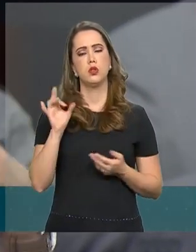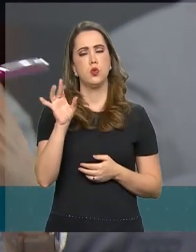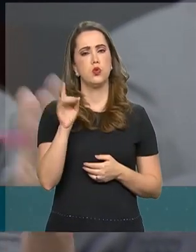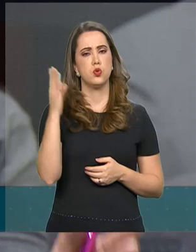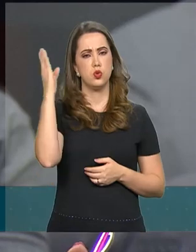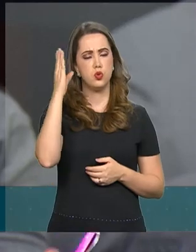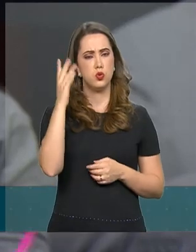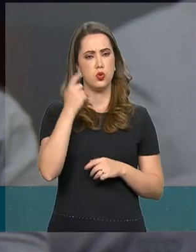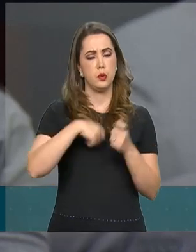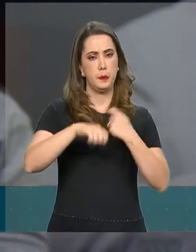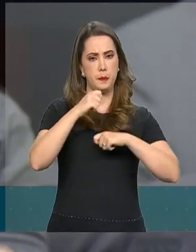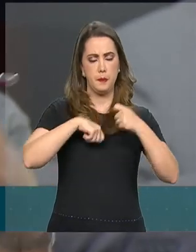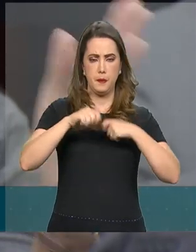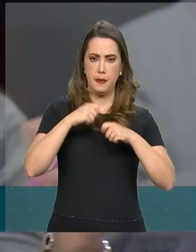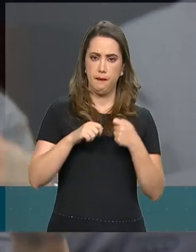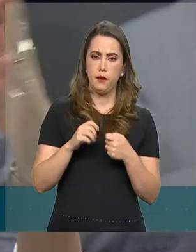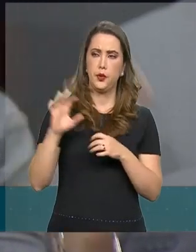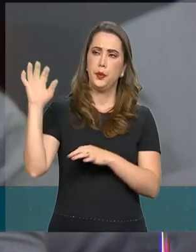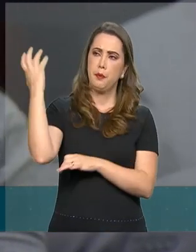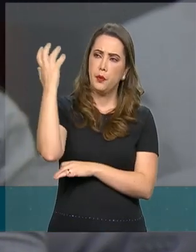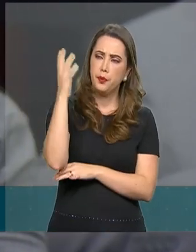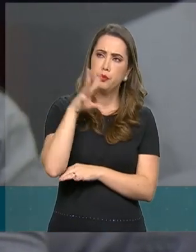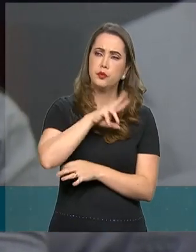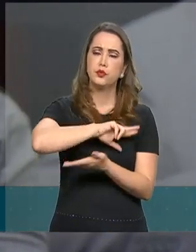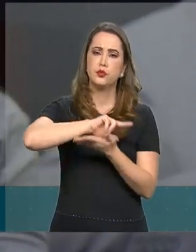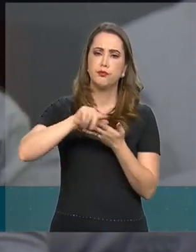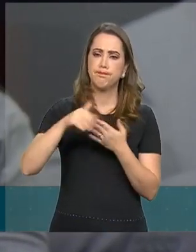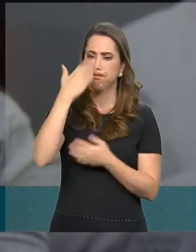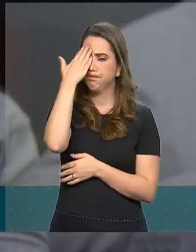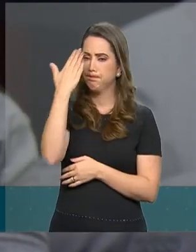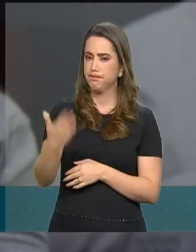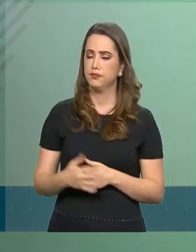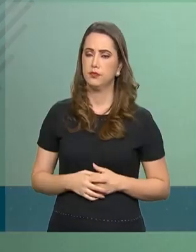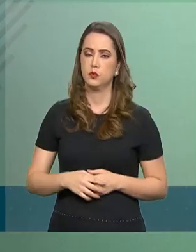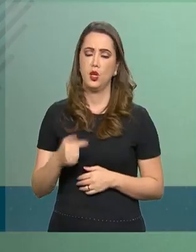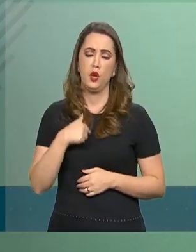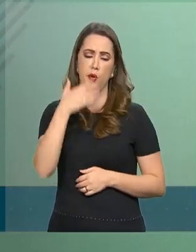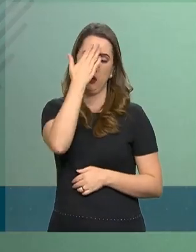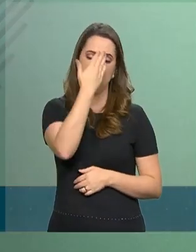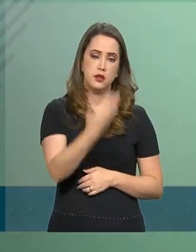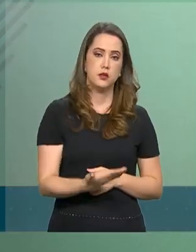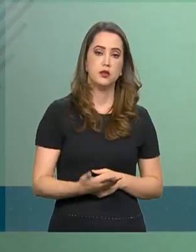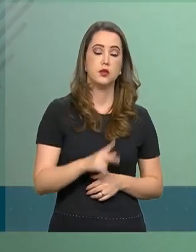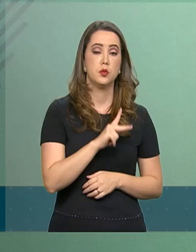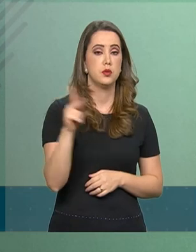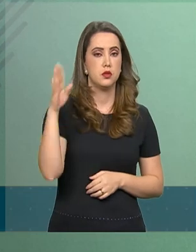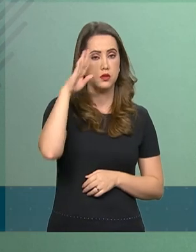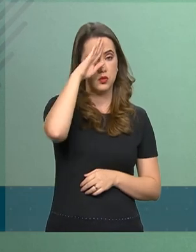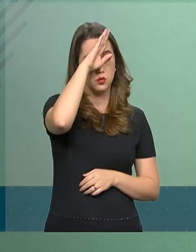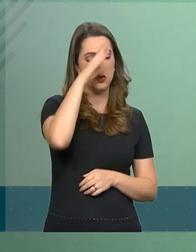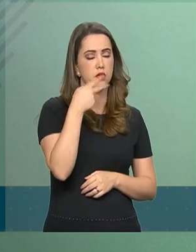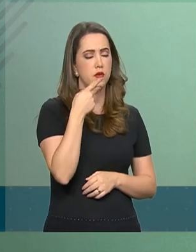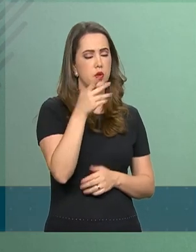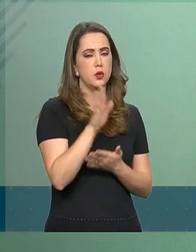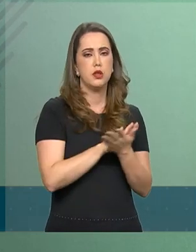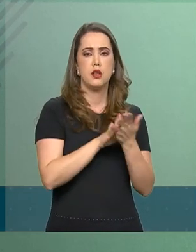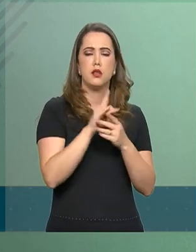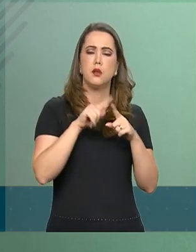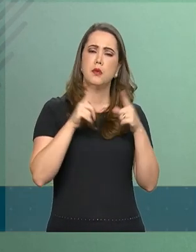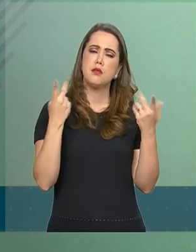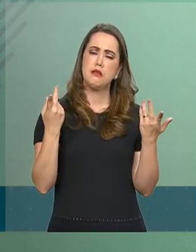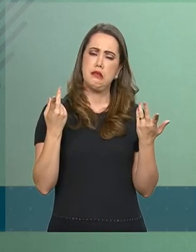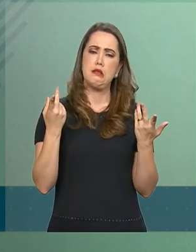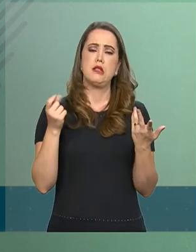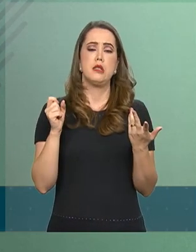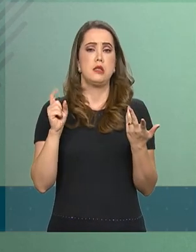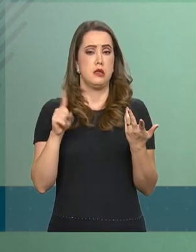economia meio ambiente e tudo mais não é obrigado agradeço objeto não me comentou sobre este tema mas naturalmente